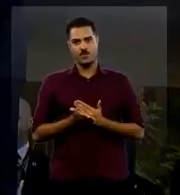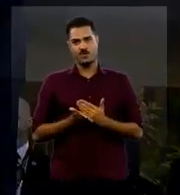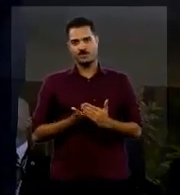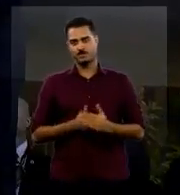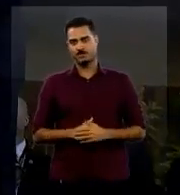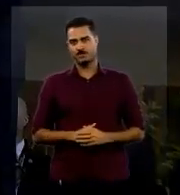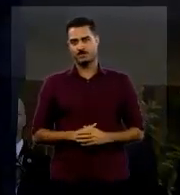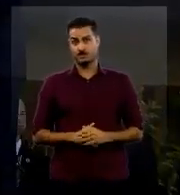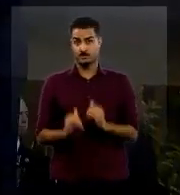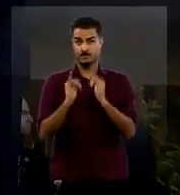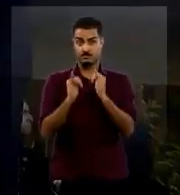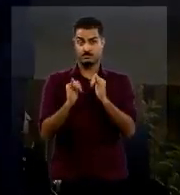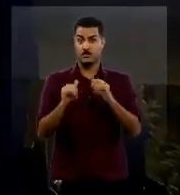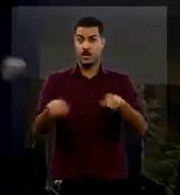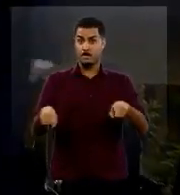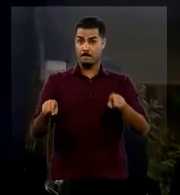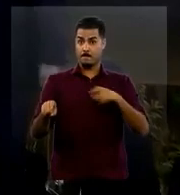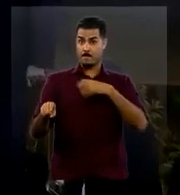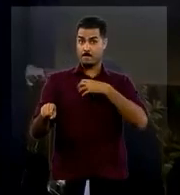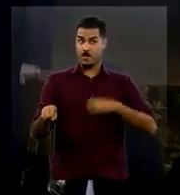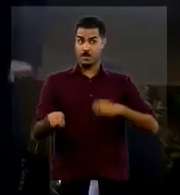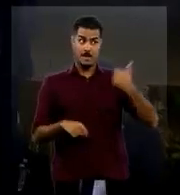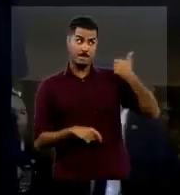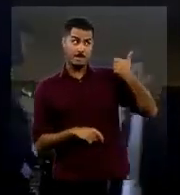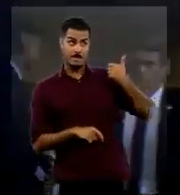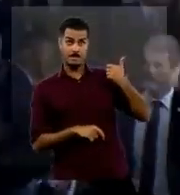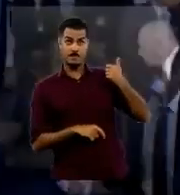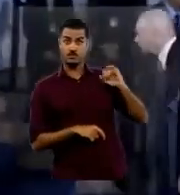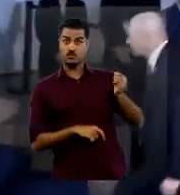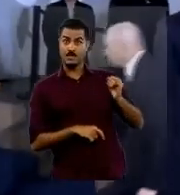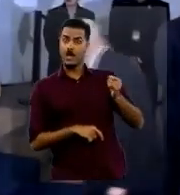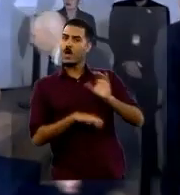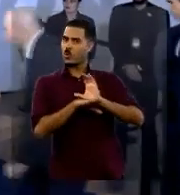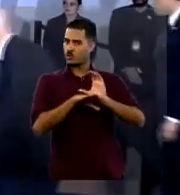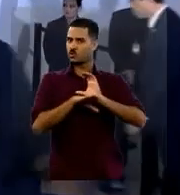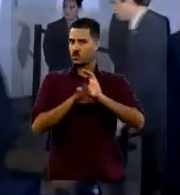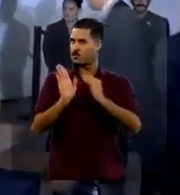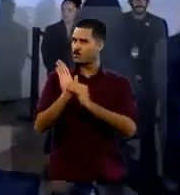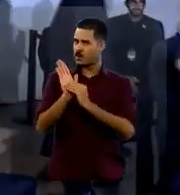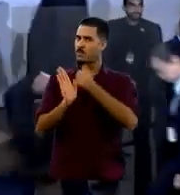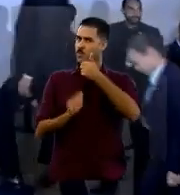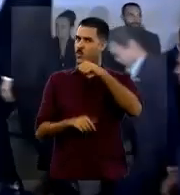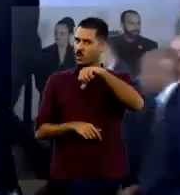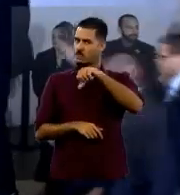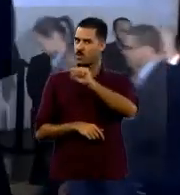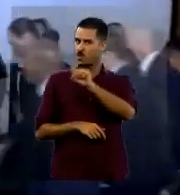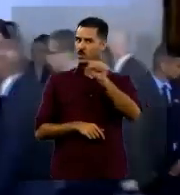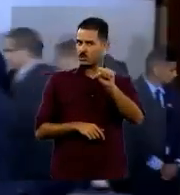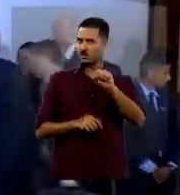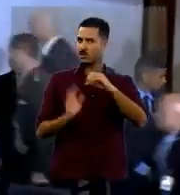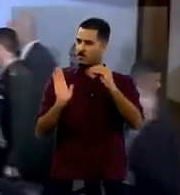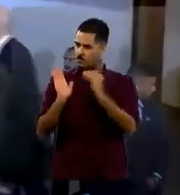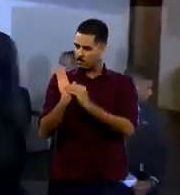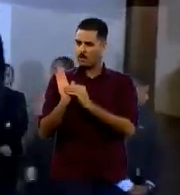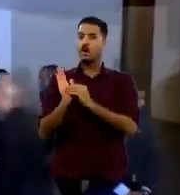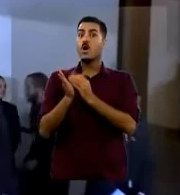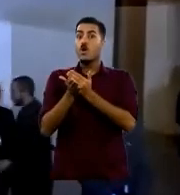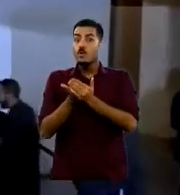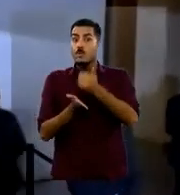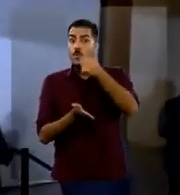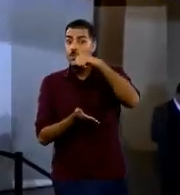Lembrando que a posse em 1º de janeiro é um preceito constitucional, a Constituição de 1988, desde